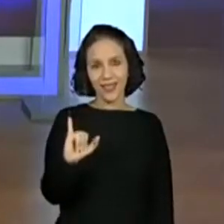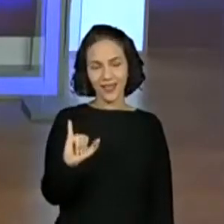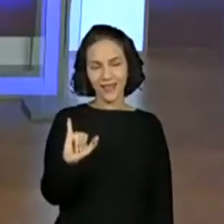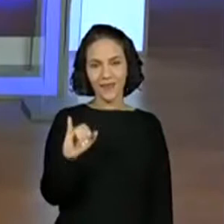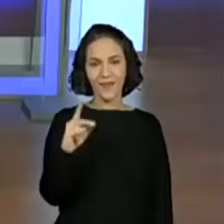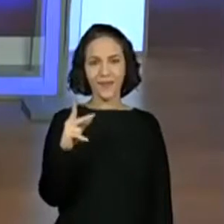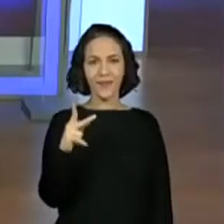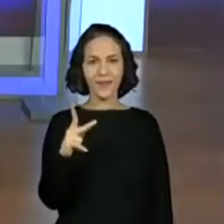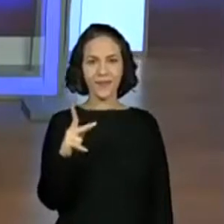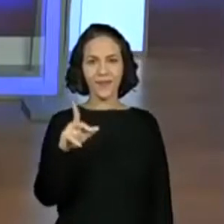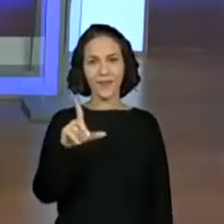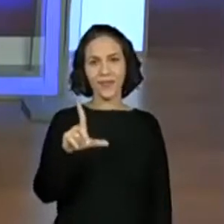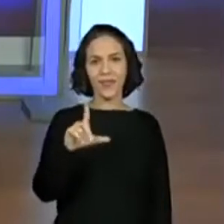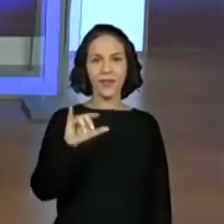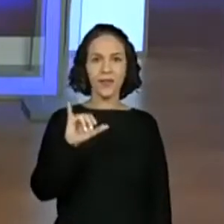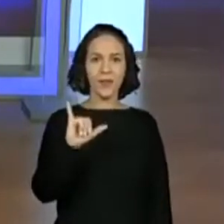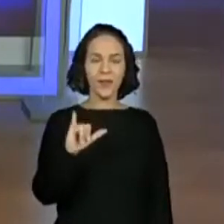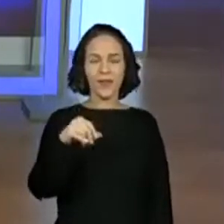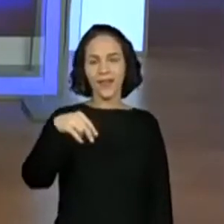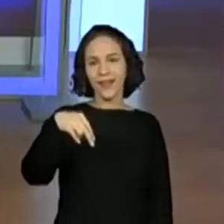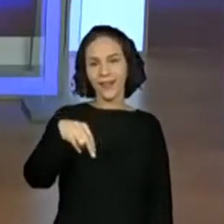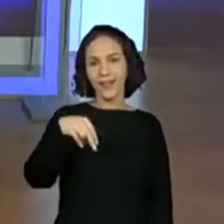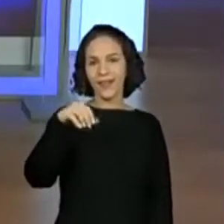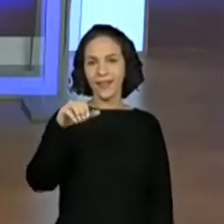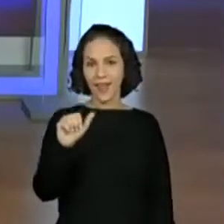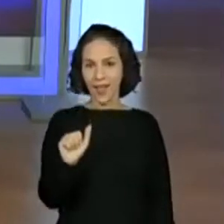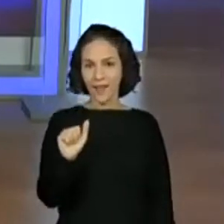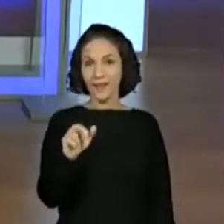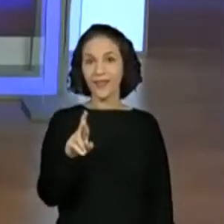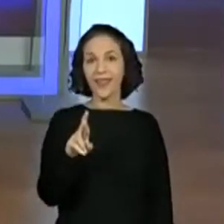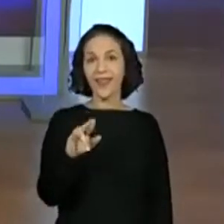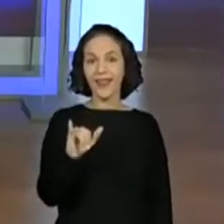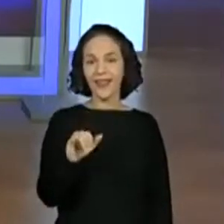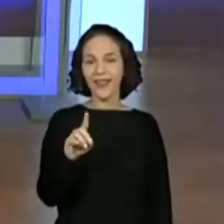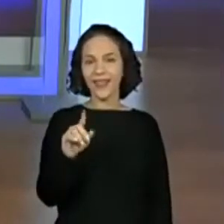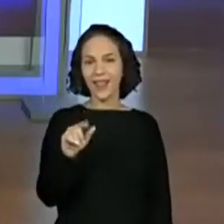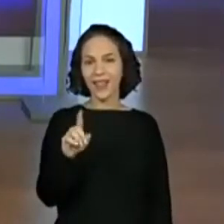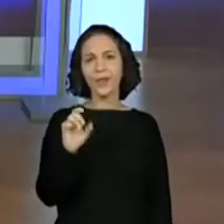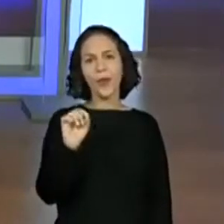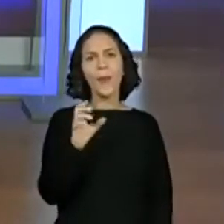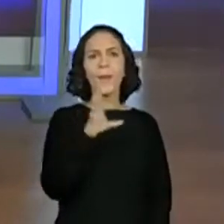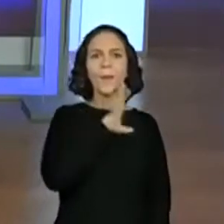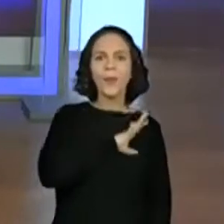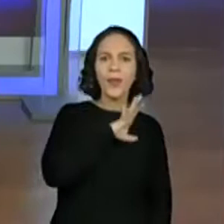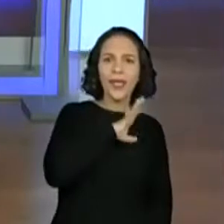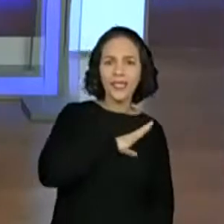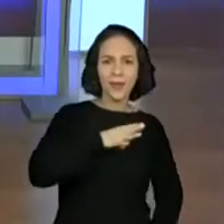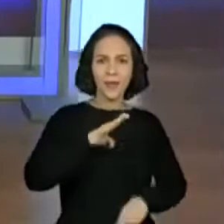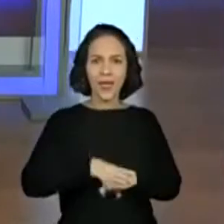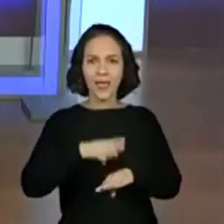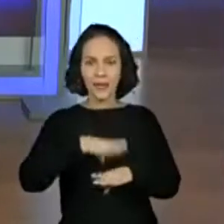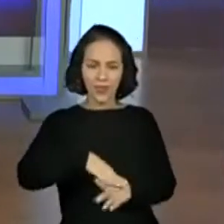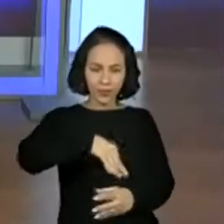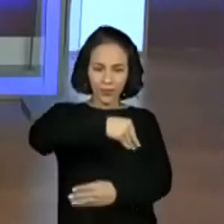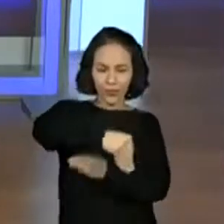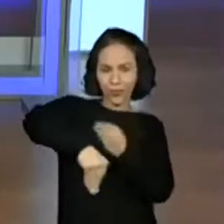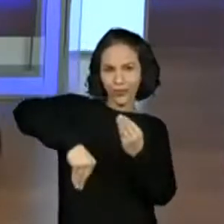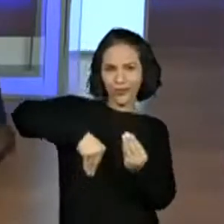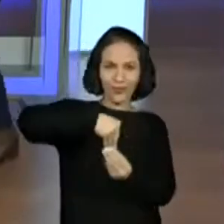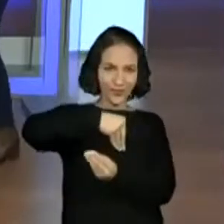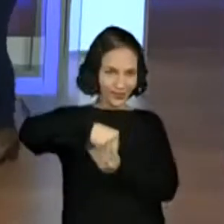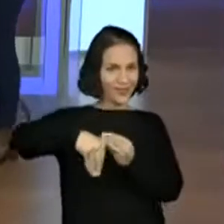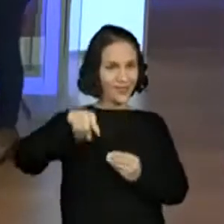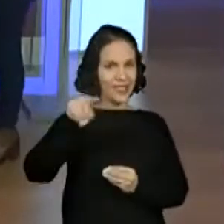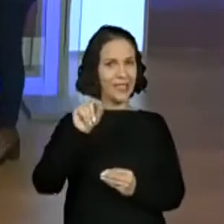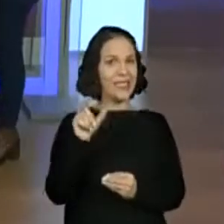misturar mistura as disciplinas. De português, não é? De língua portuguesa com matemática, e aí dá tudo certo. Mas vamos